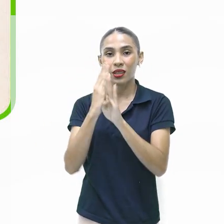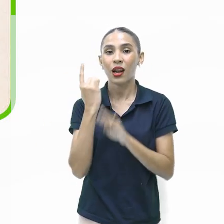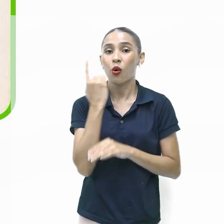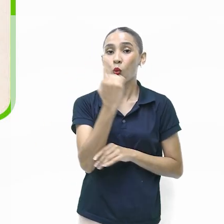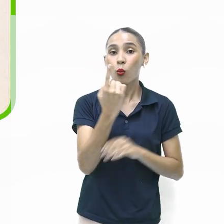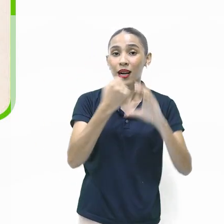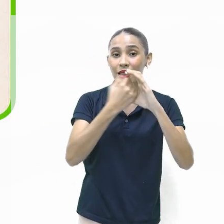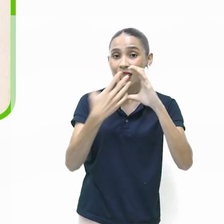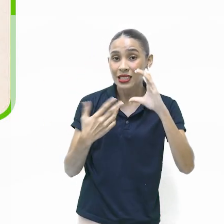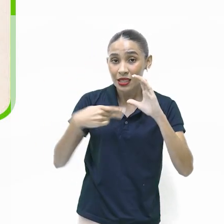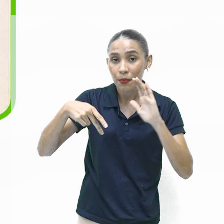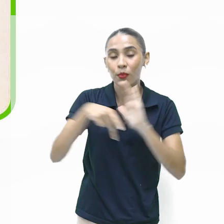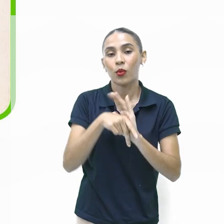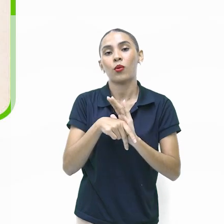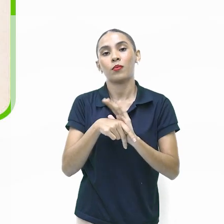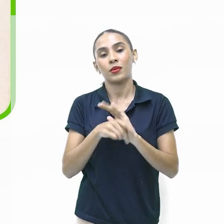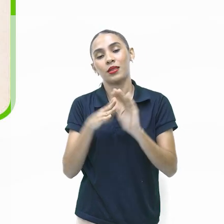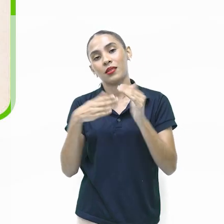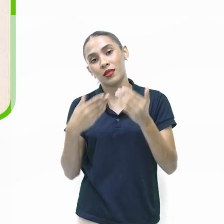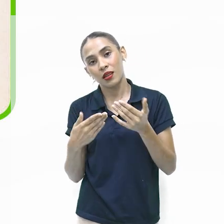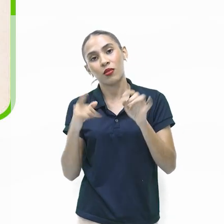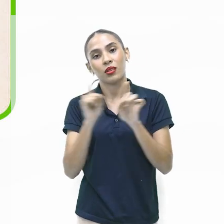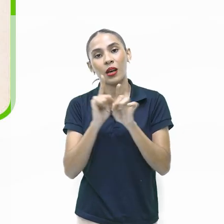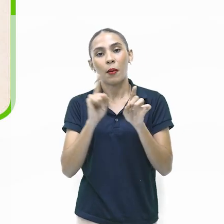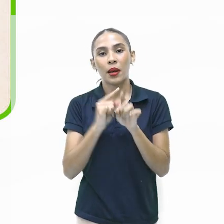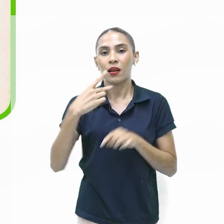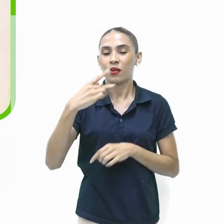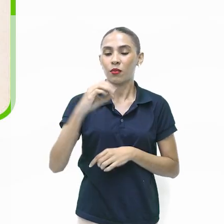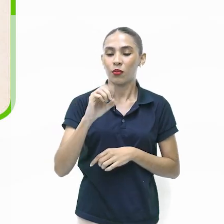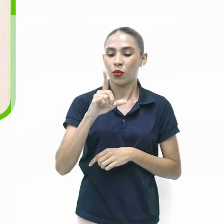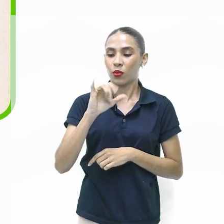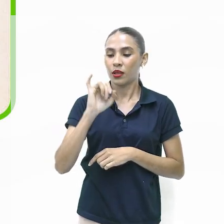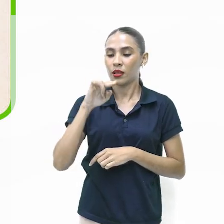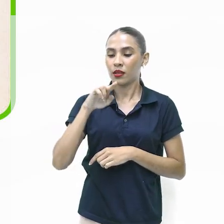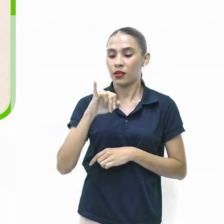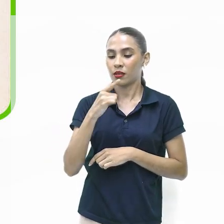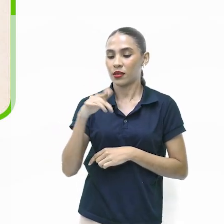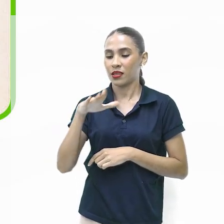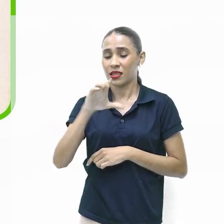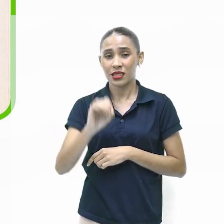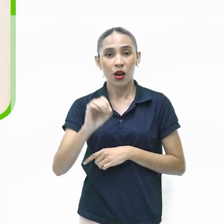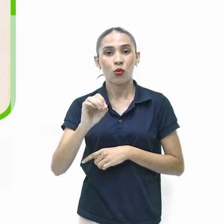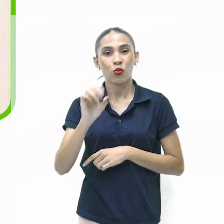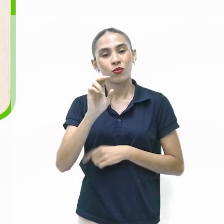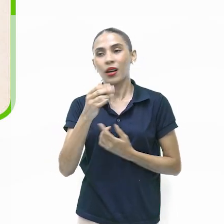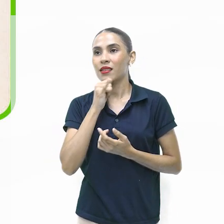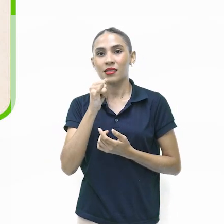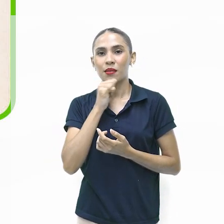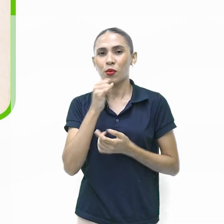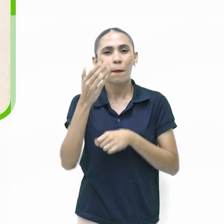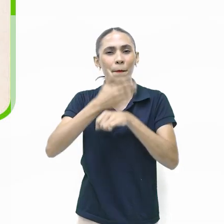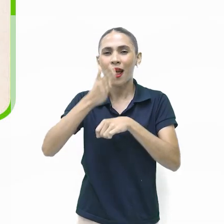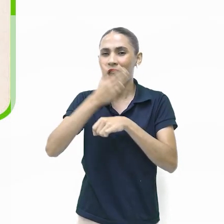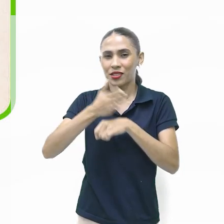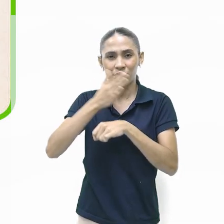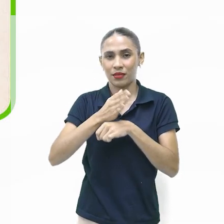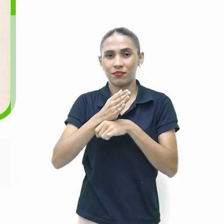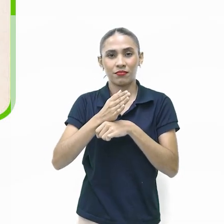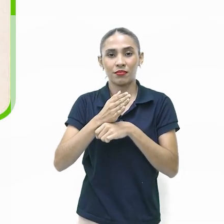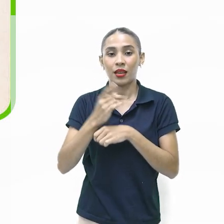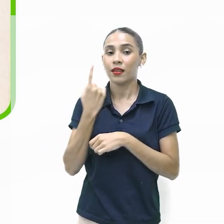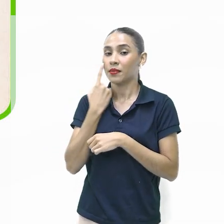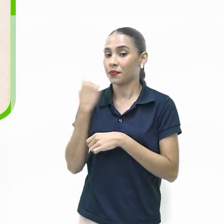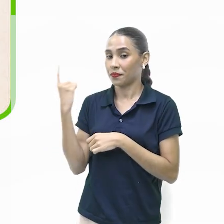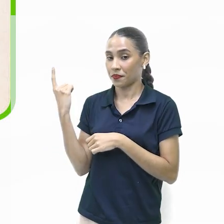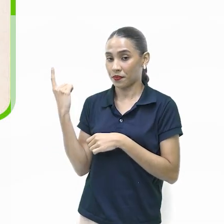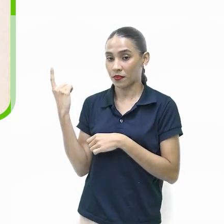uma característica específica, tá? Então, ele realizou essa polinização artificial de forma manual, como a gente observa